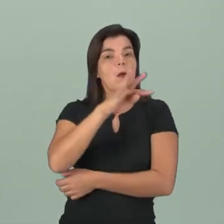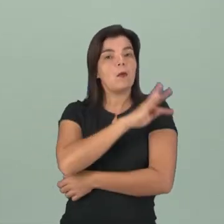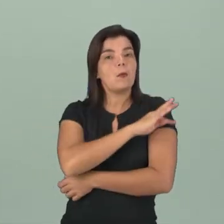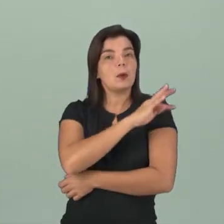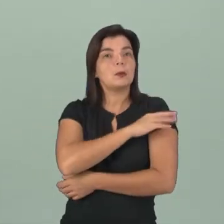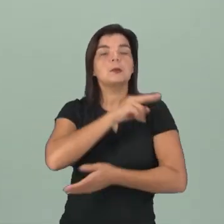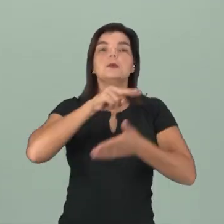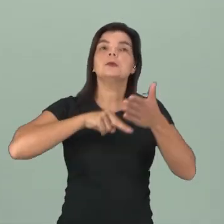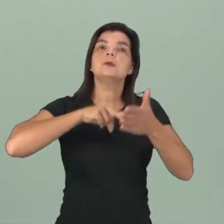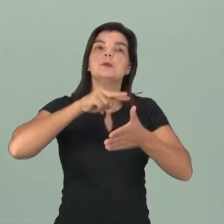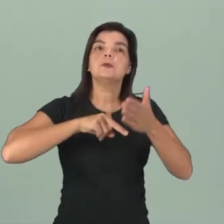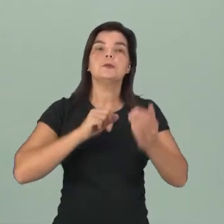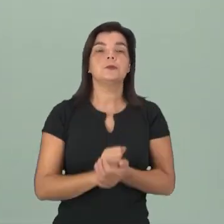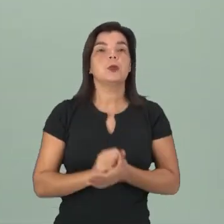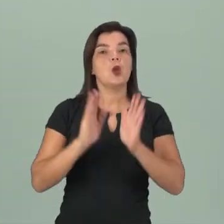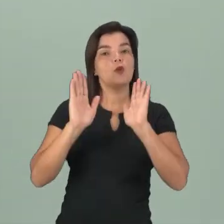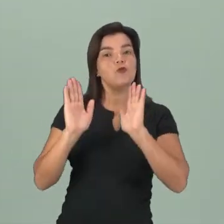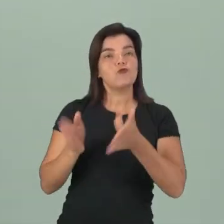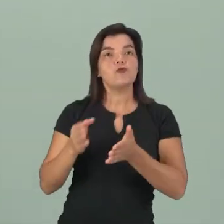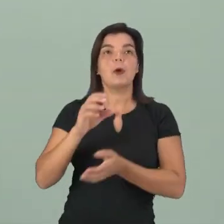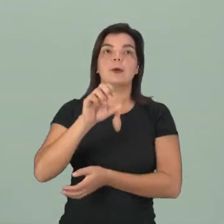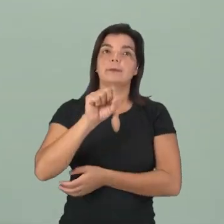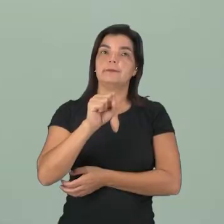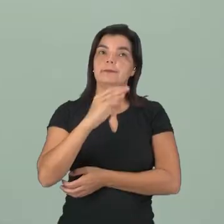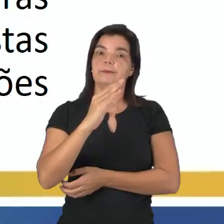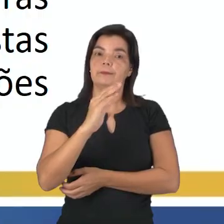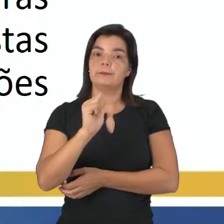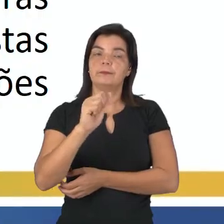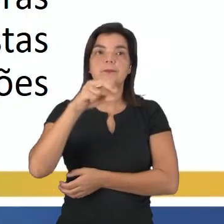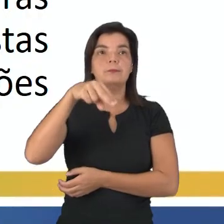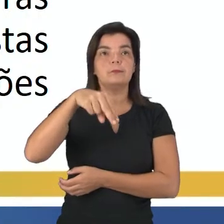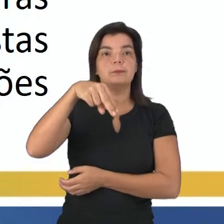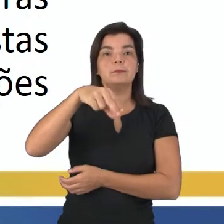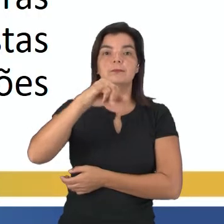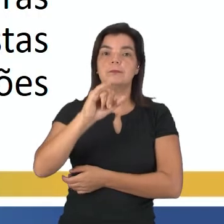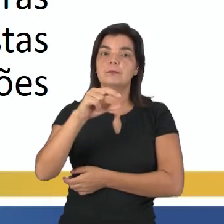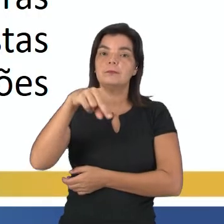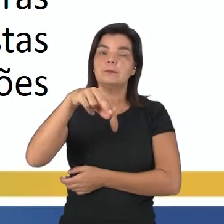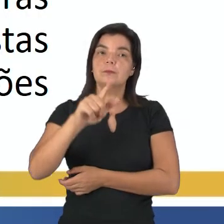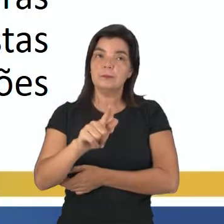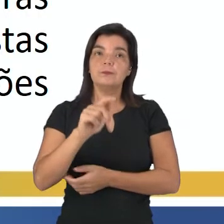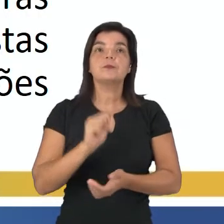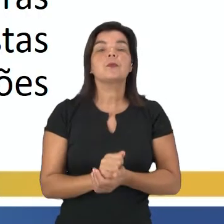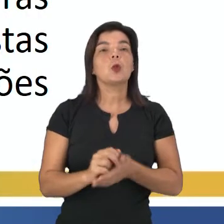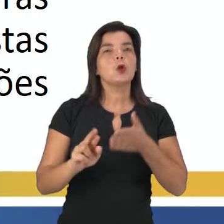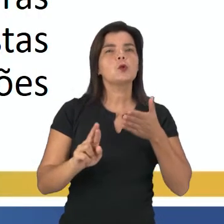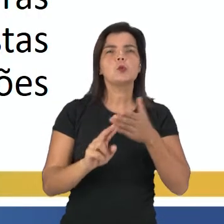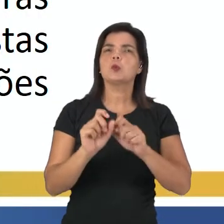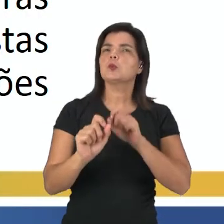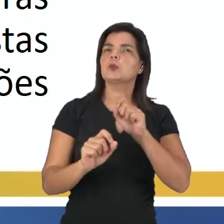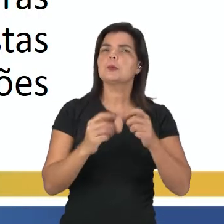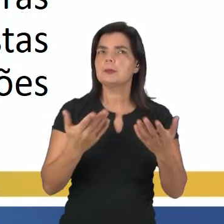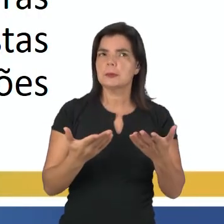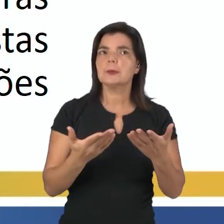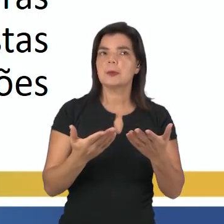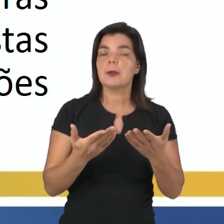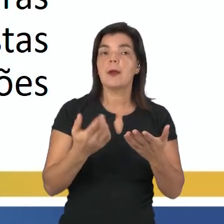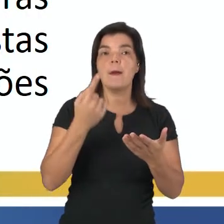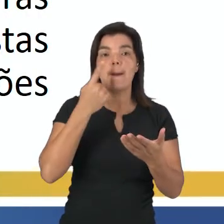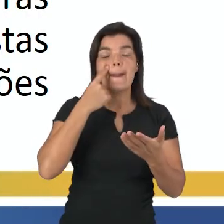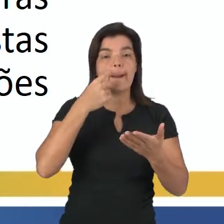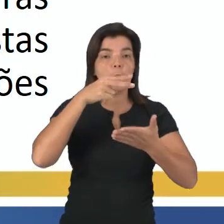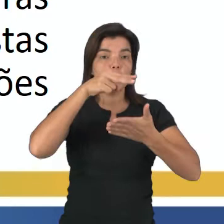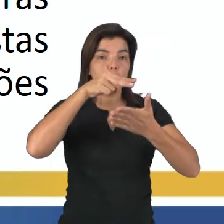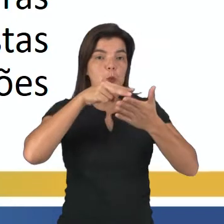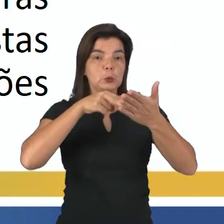E já o scanner, né, já, a própria palavra já sugere que fala de escanear, né?